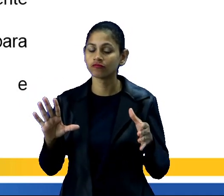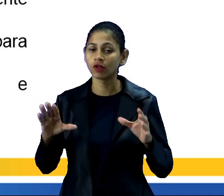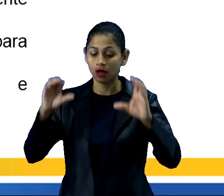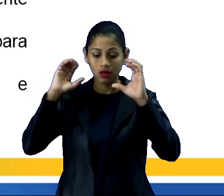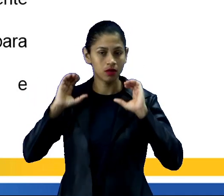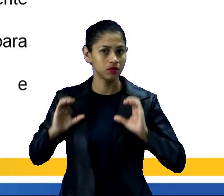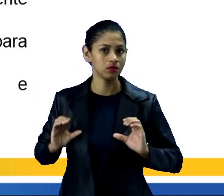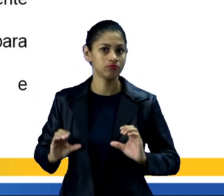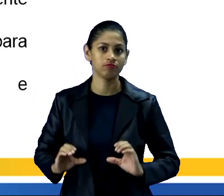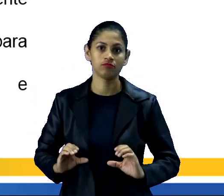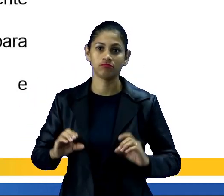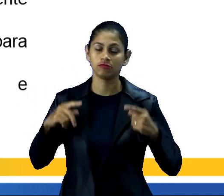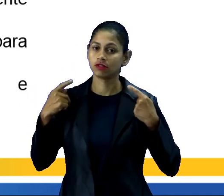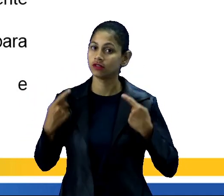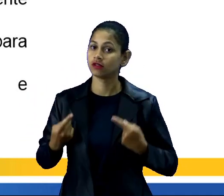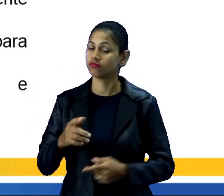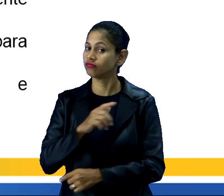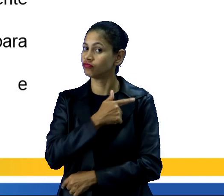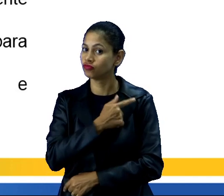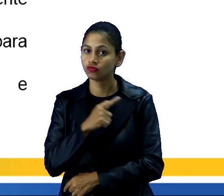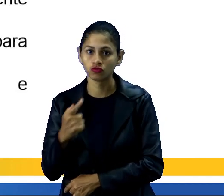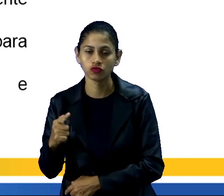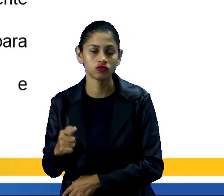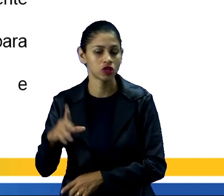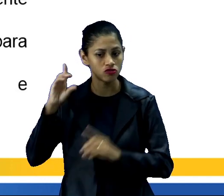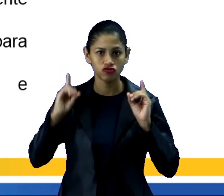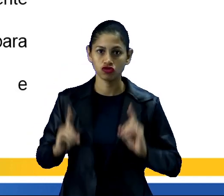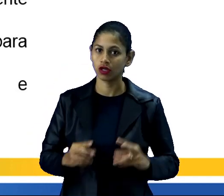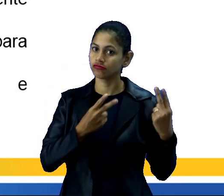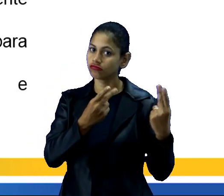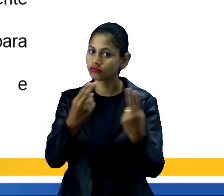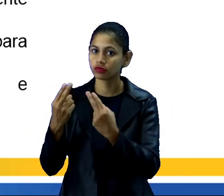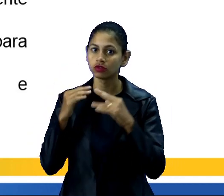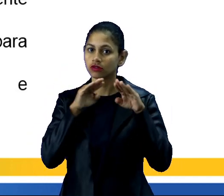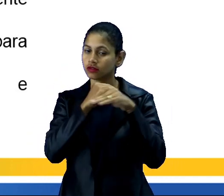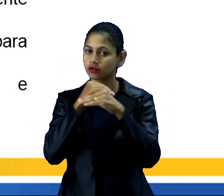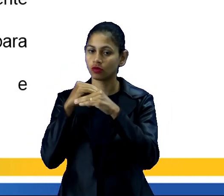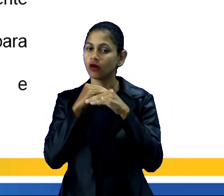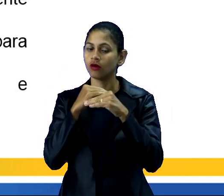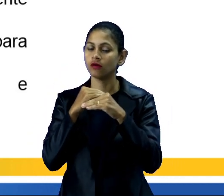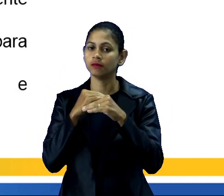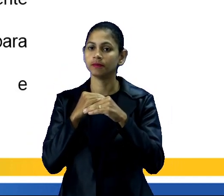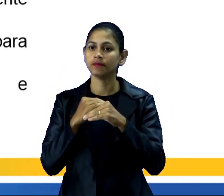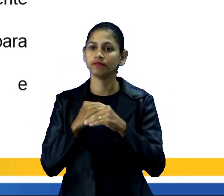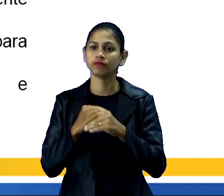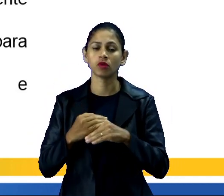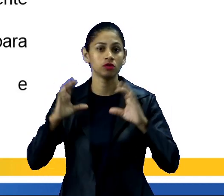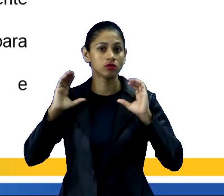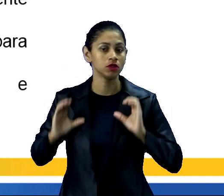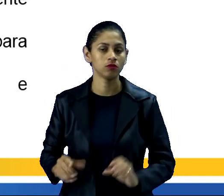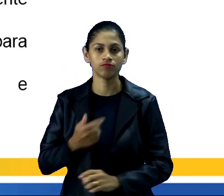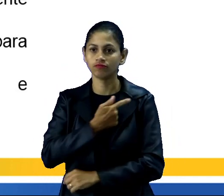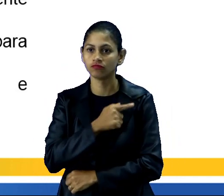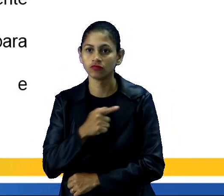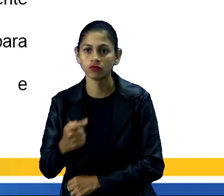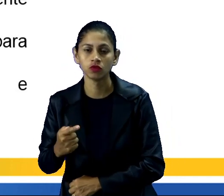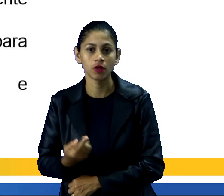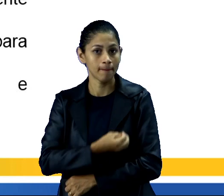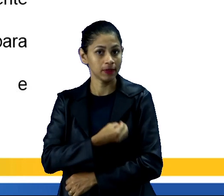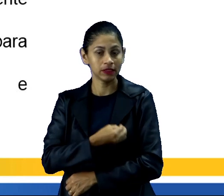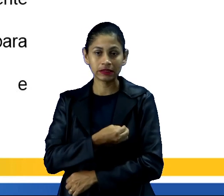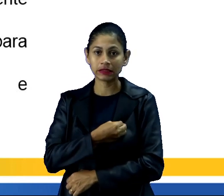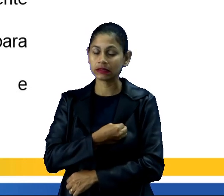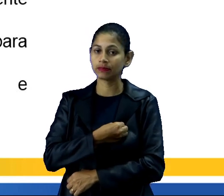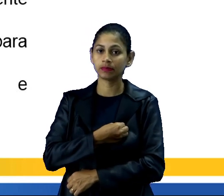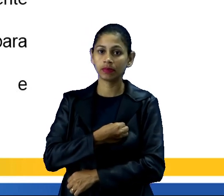têm direitos individuais. Cidadãos têm mínima participação nas decisões tomadas no país. O líder, ditador,